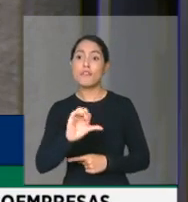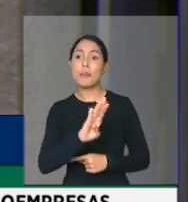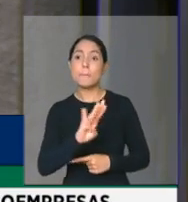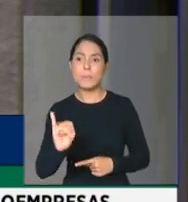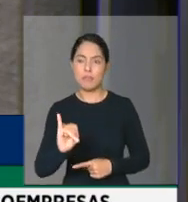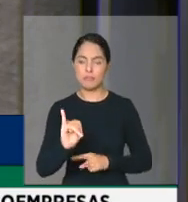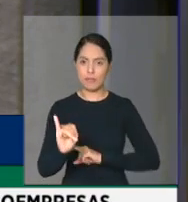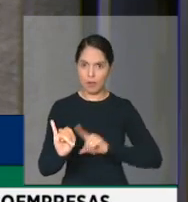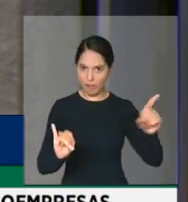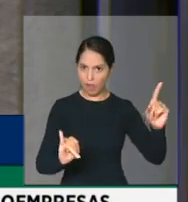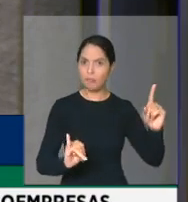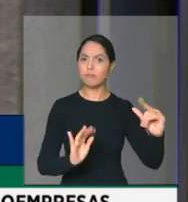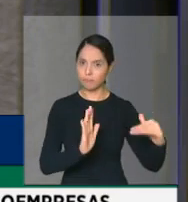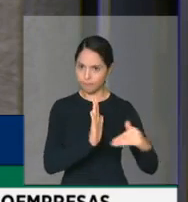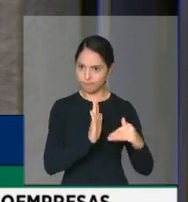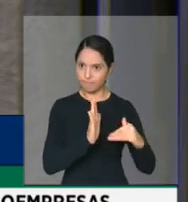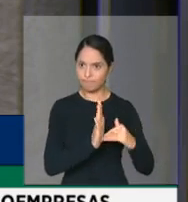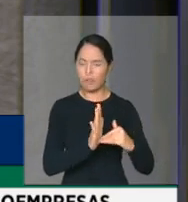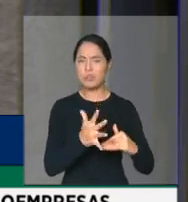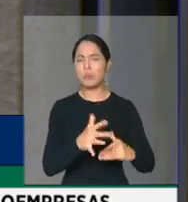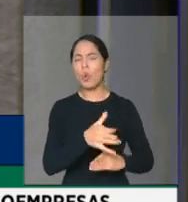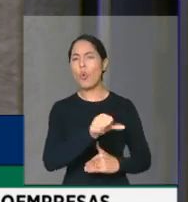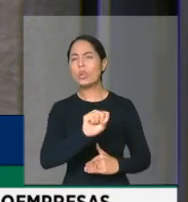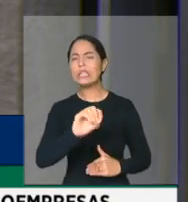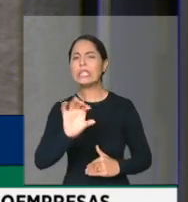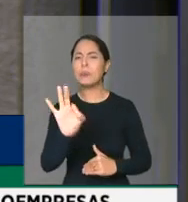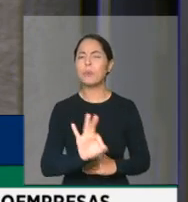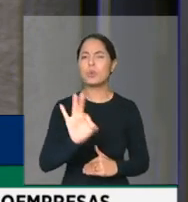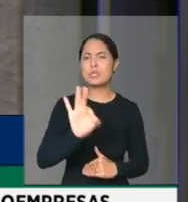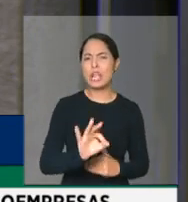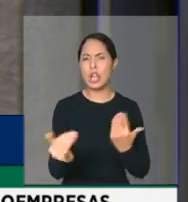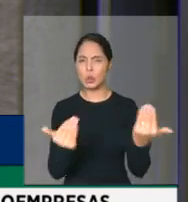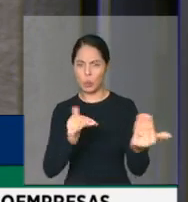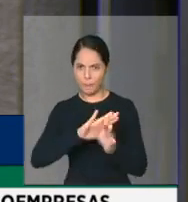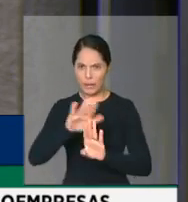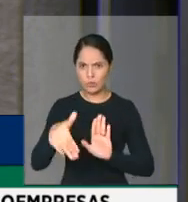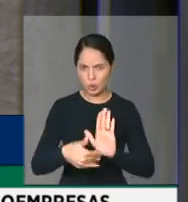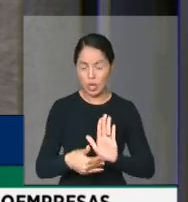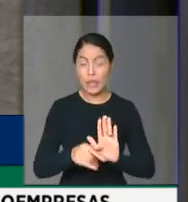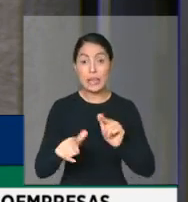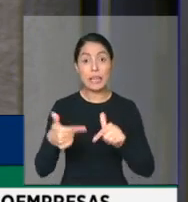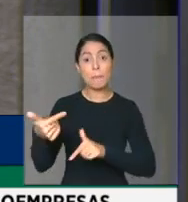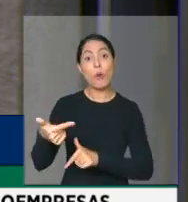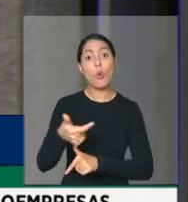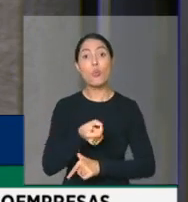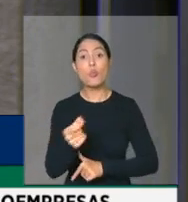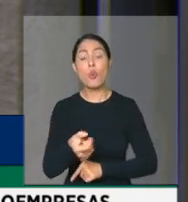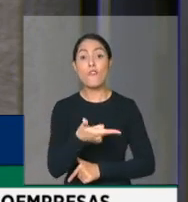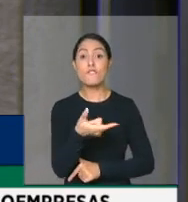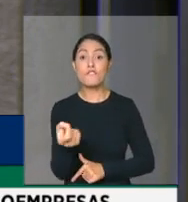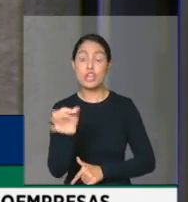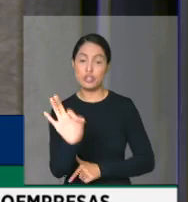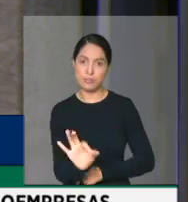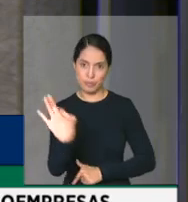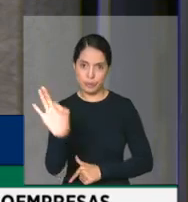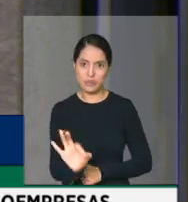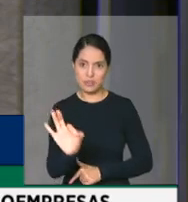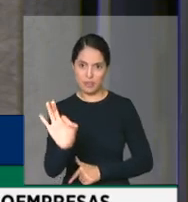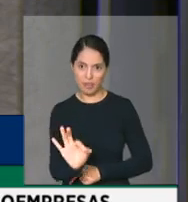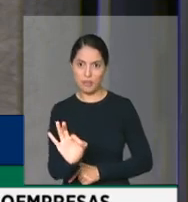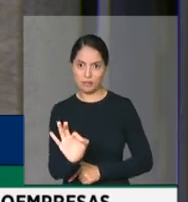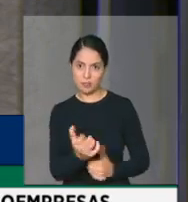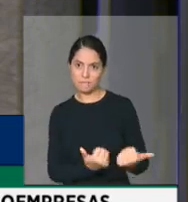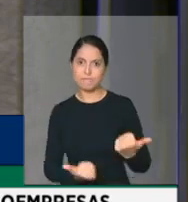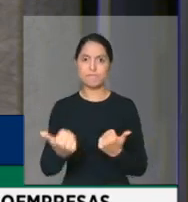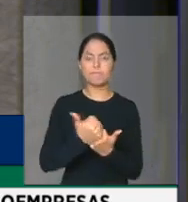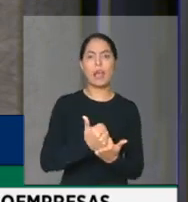do Senado, correspondente a 80% do volume total, e os outros 20% seriam aí o aporte